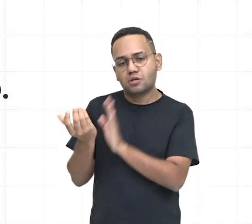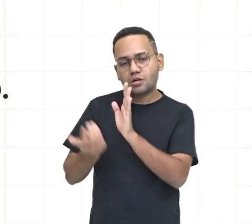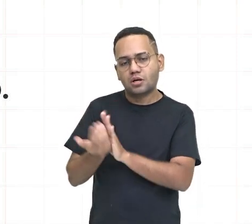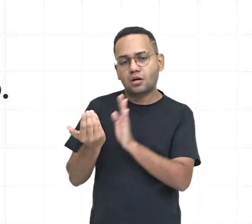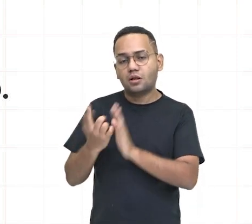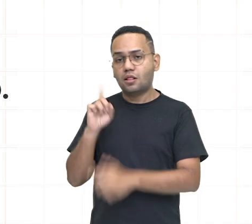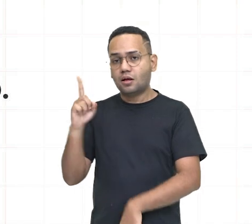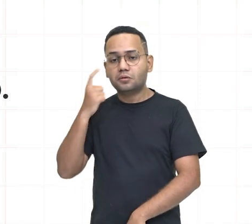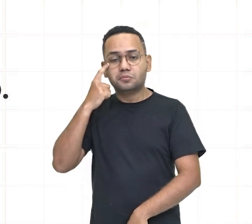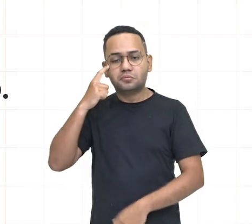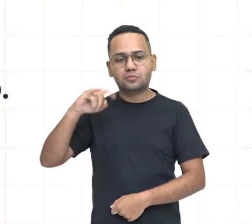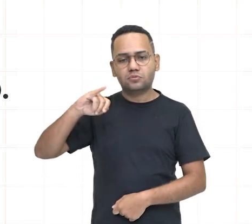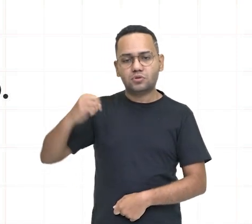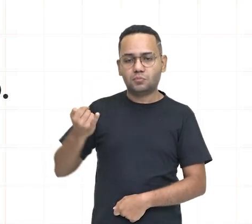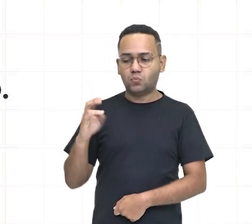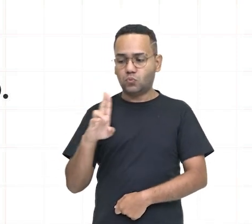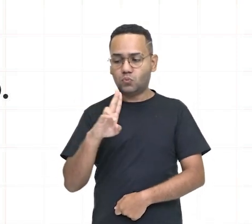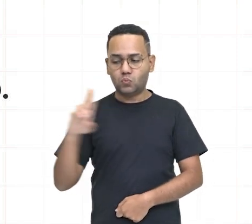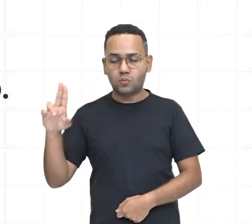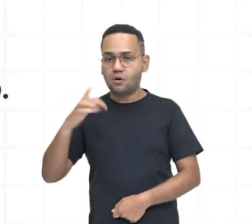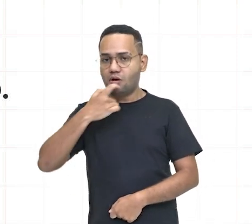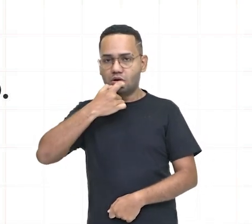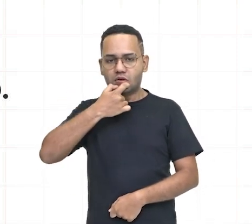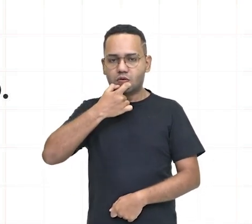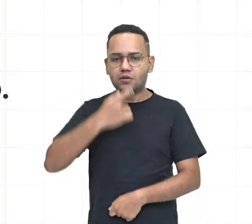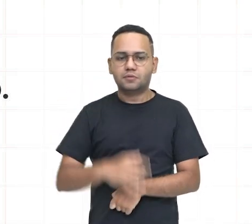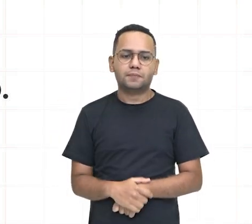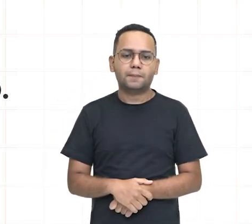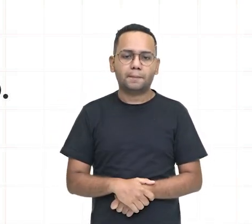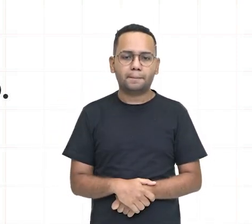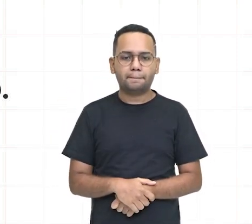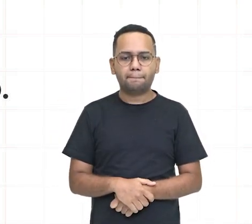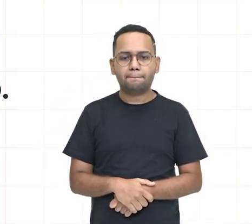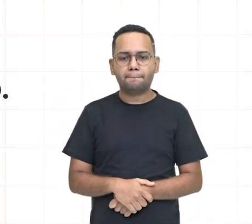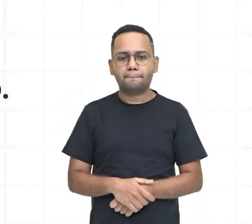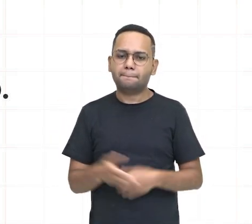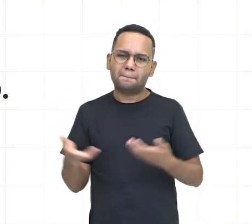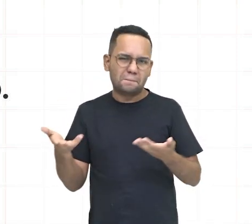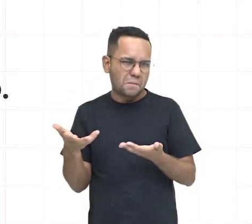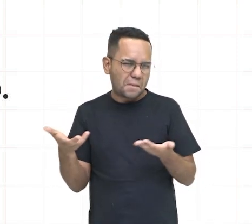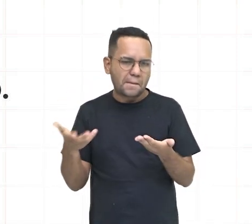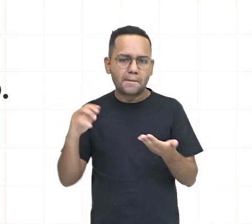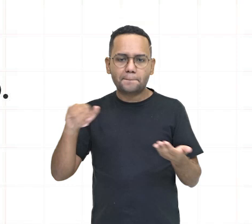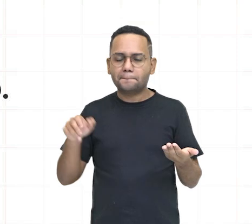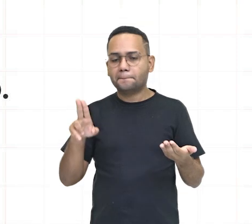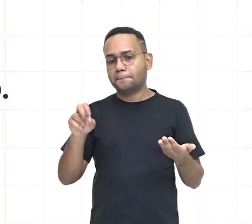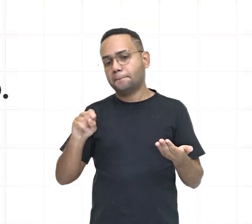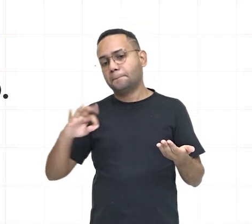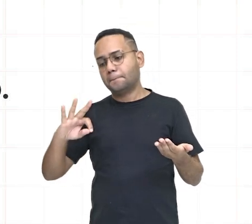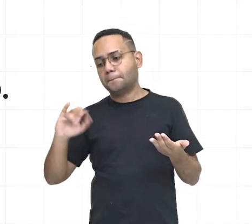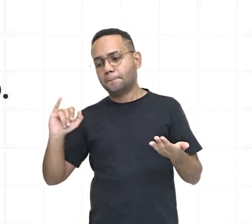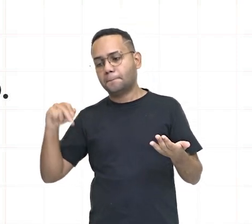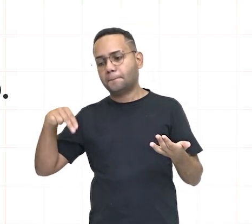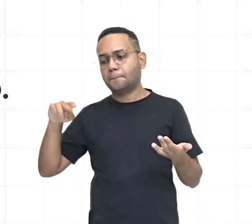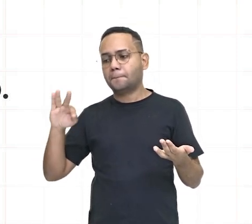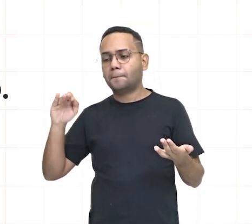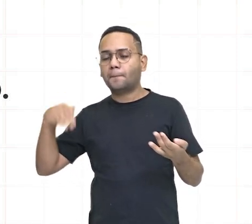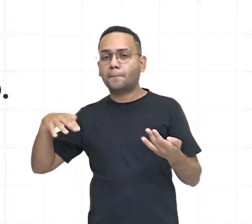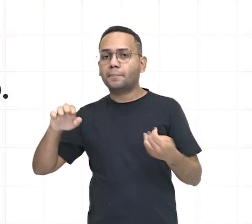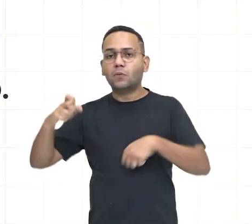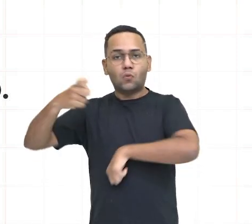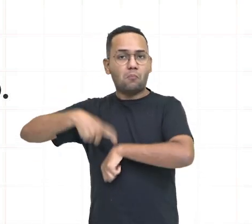de Just-in-Time. Faz uma alusão ao que acontece no exato momento, às necessidades que acontecem no exato